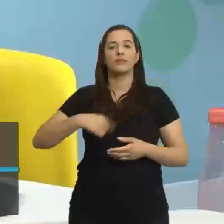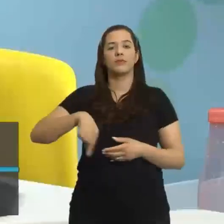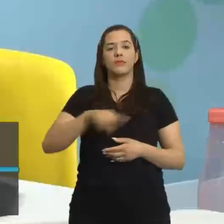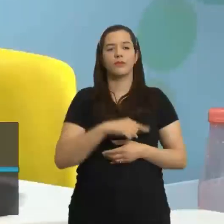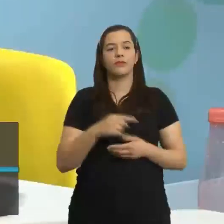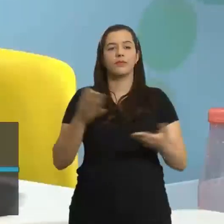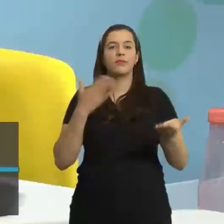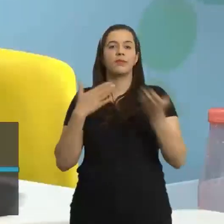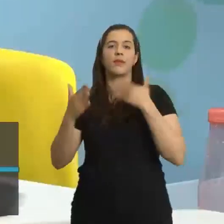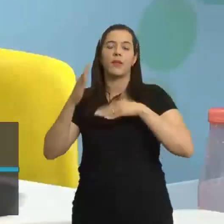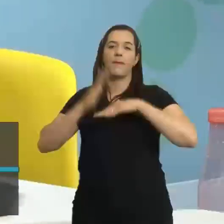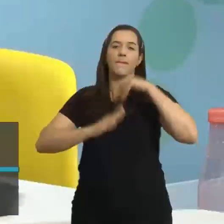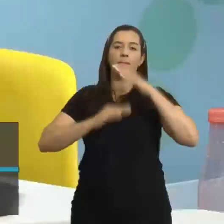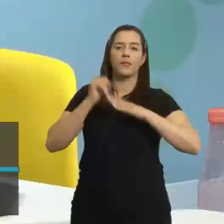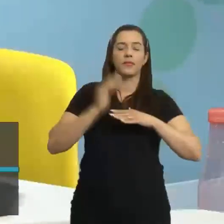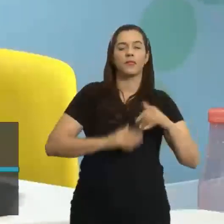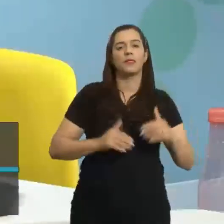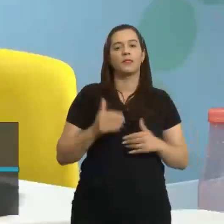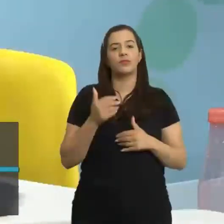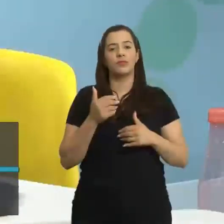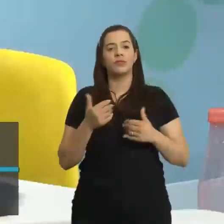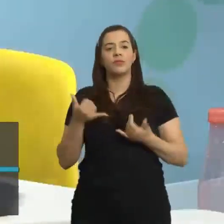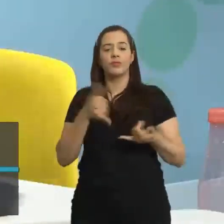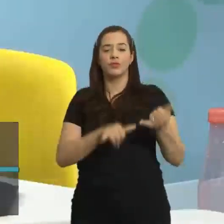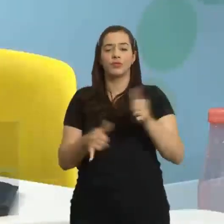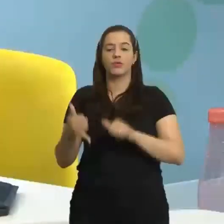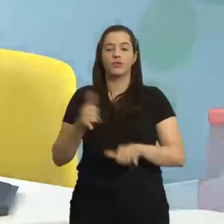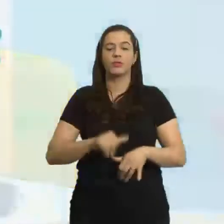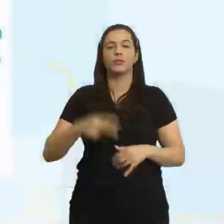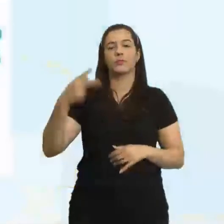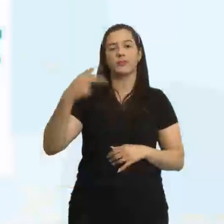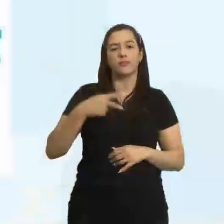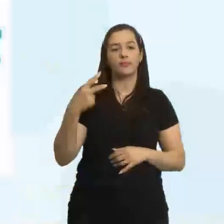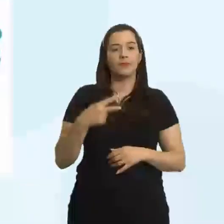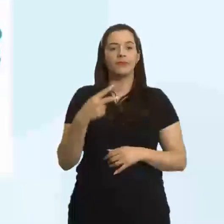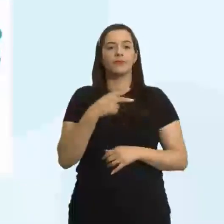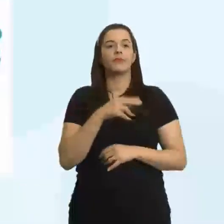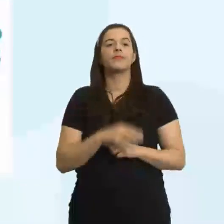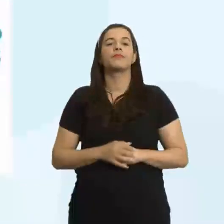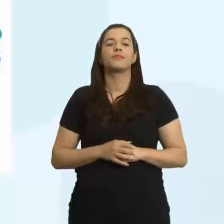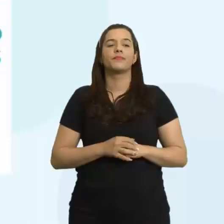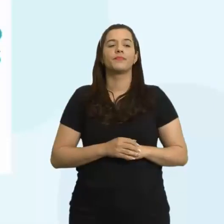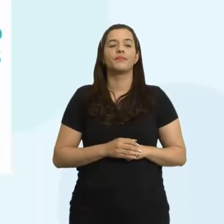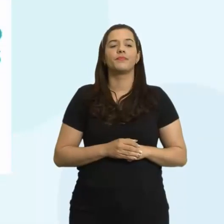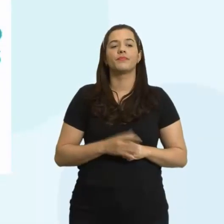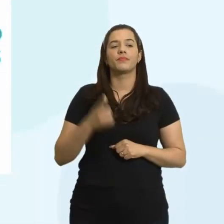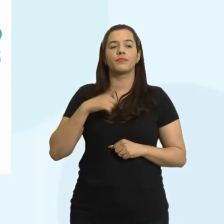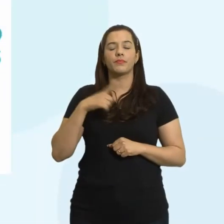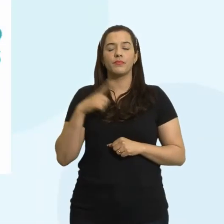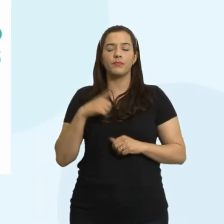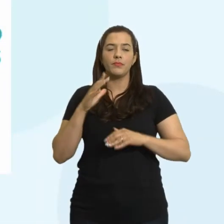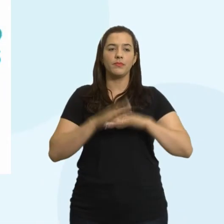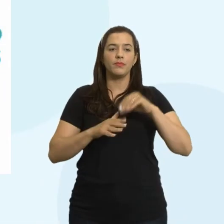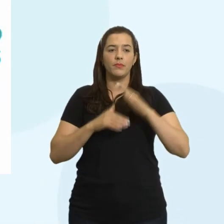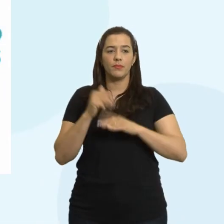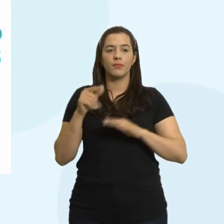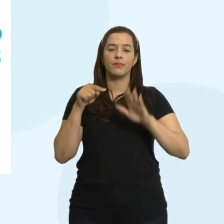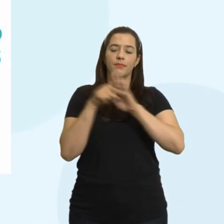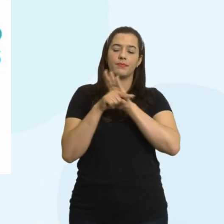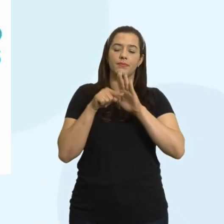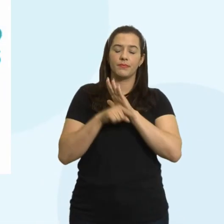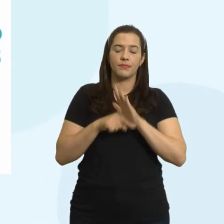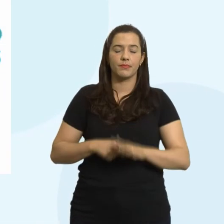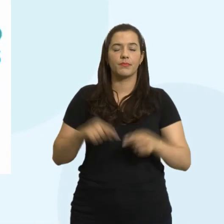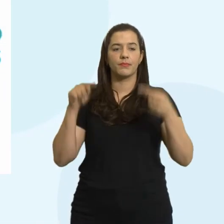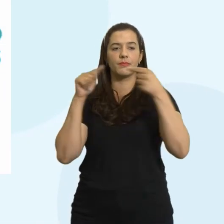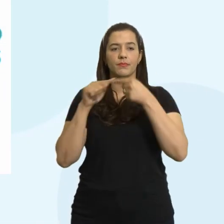nossa habilidade de química da segunda série. Em química, nós temos a seguinte habilidade: avaliar as